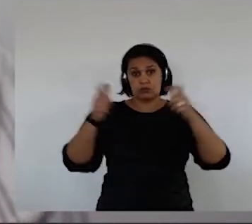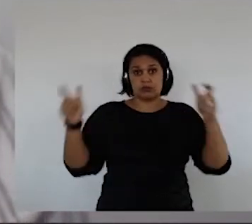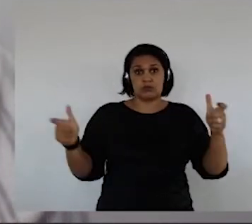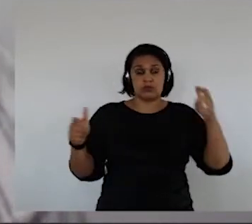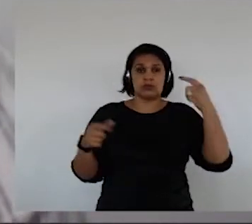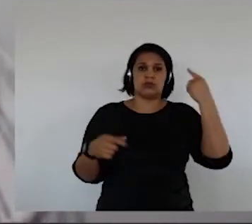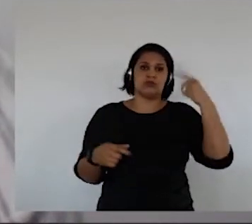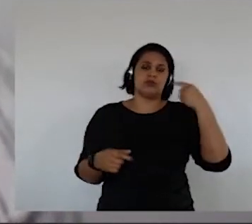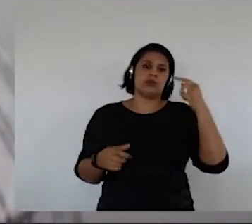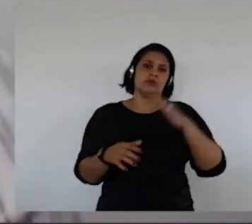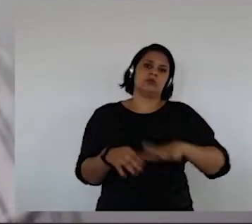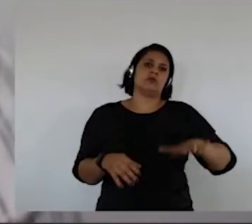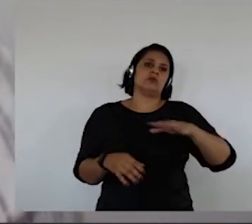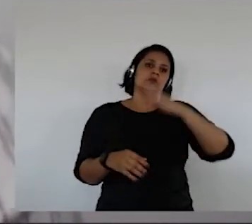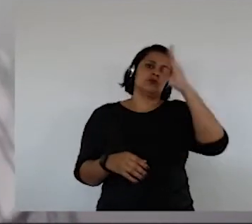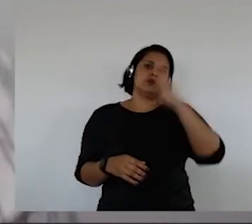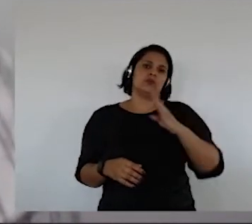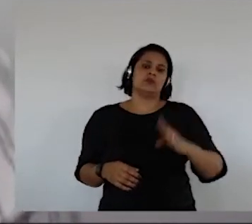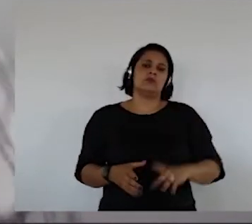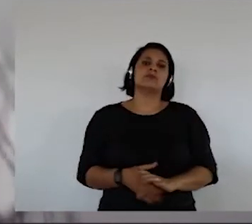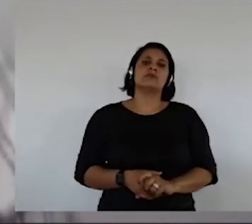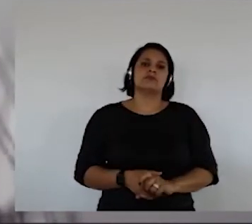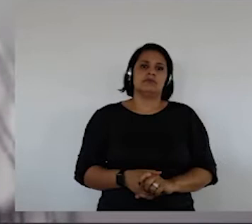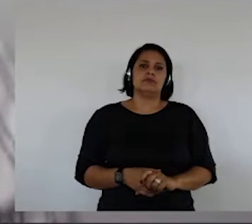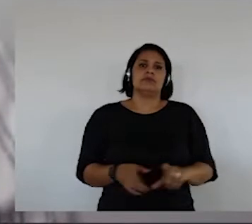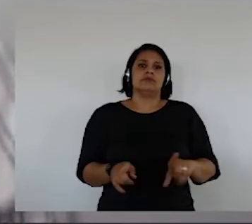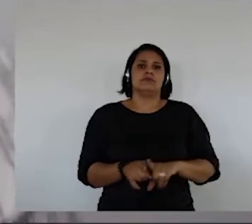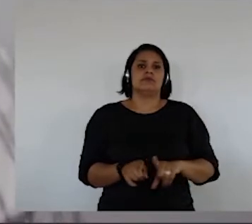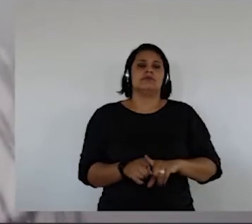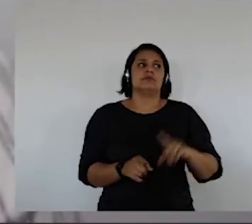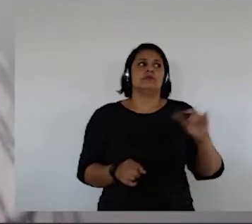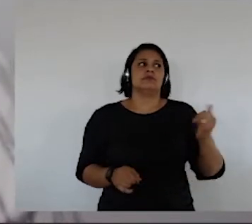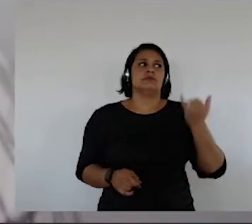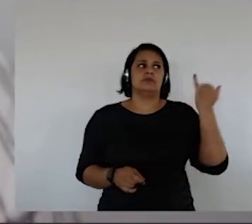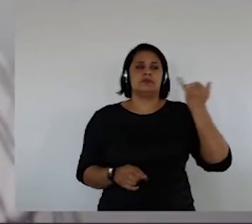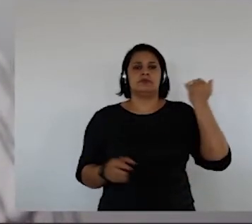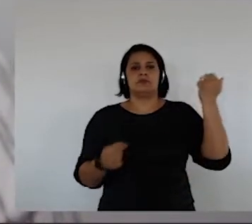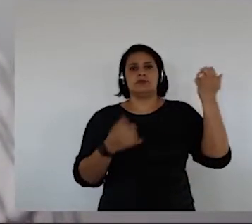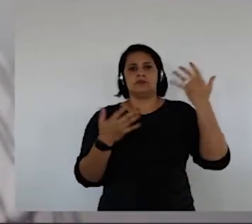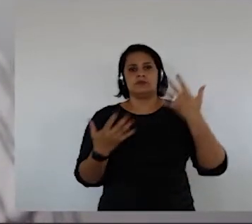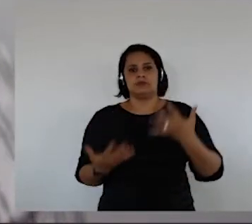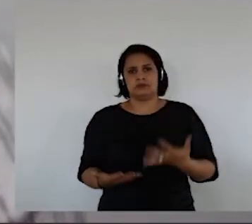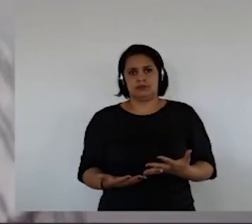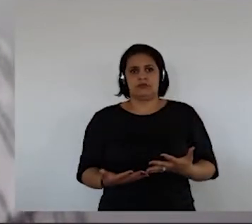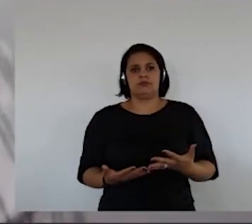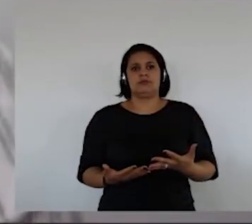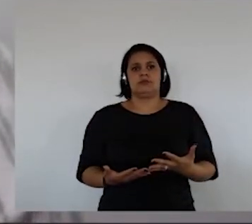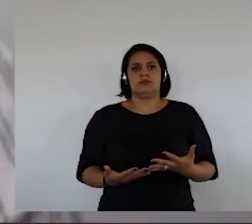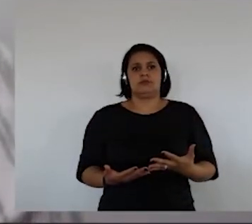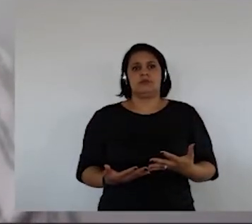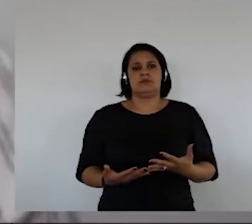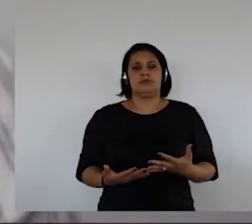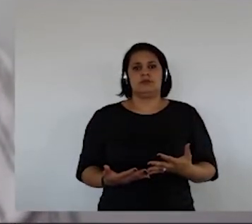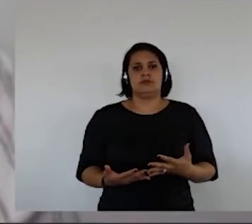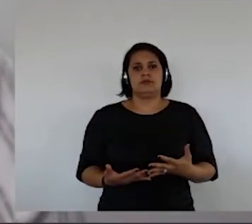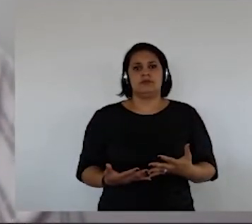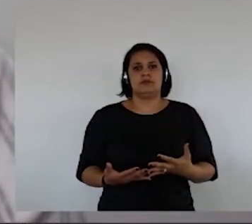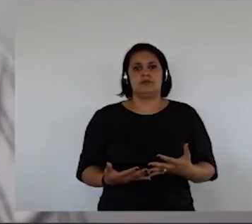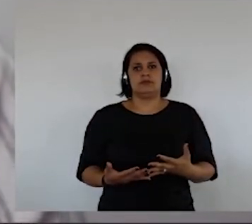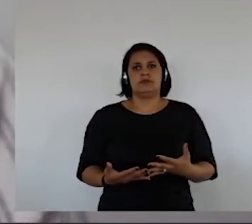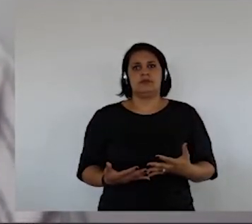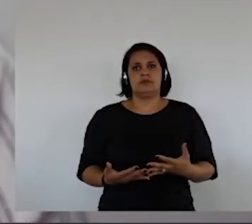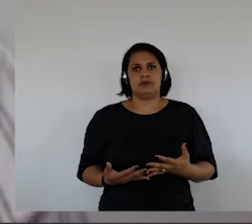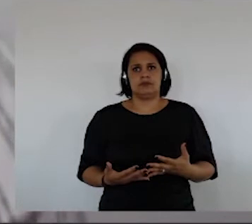Mas é muito importante pautar também, como a Dani trouxe, né, de forma muito clara